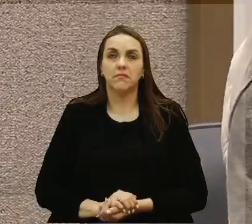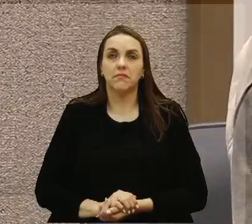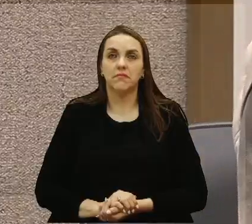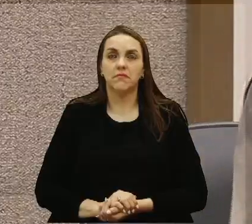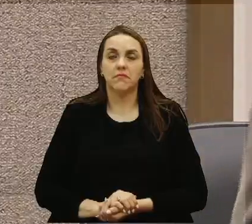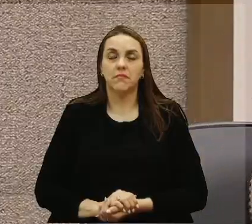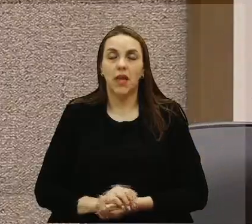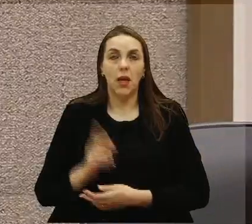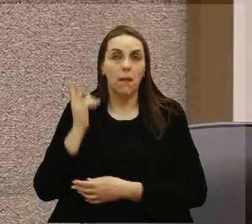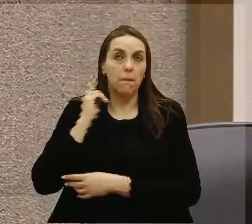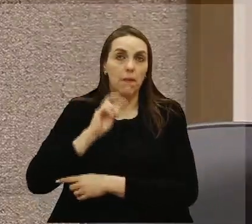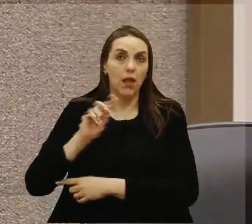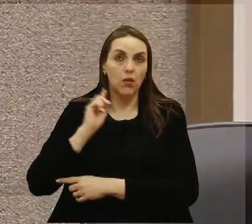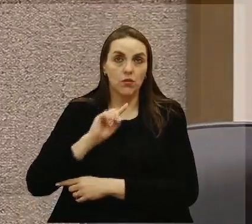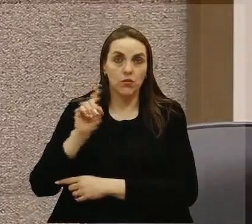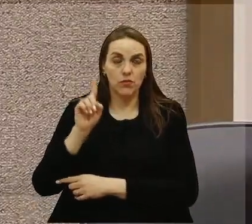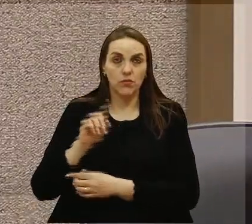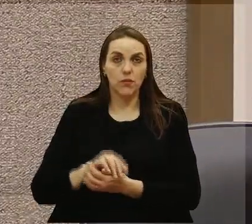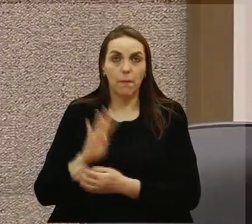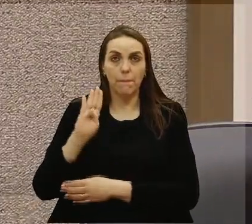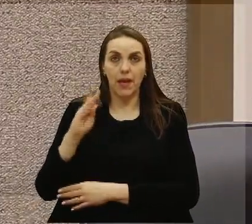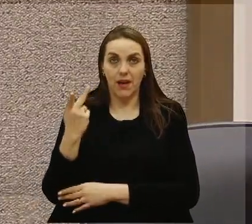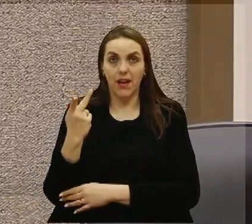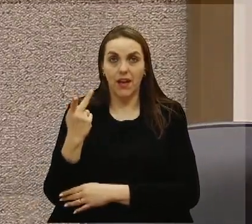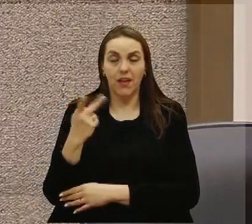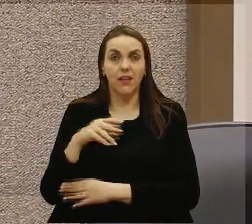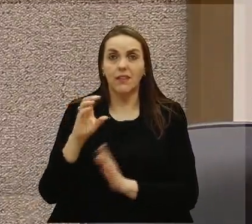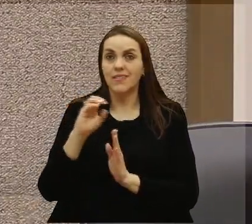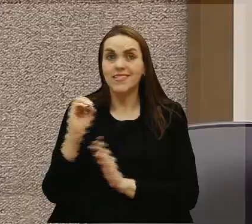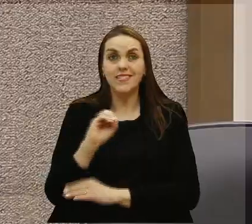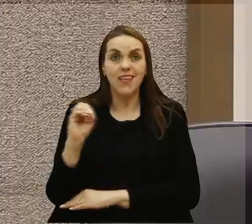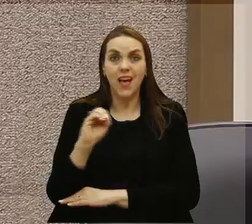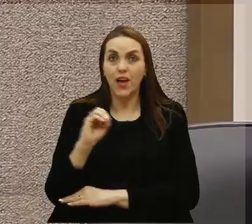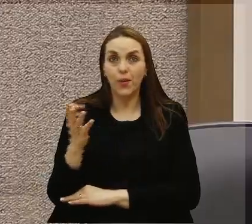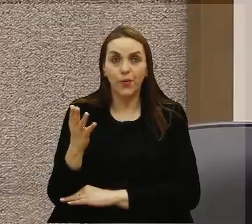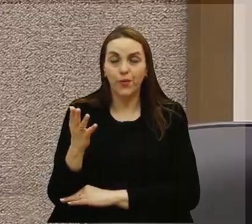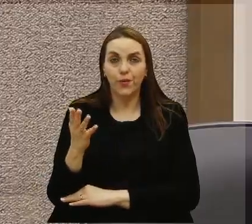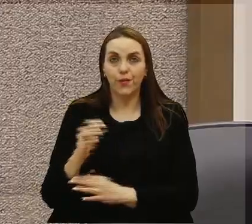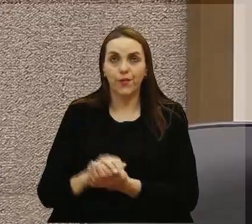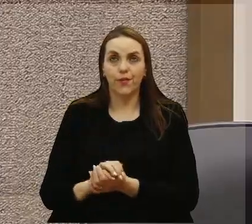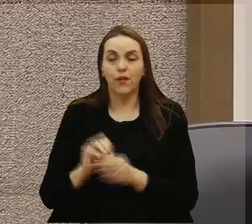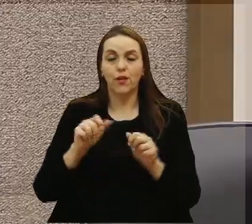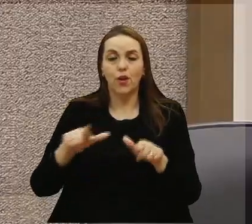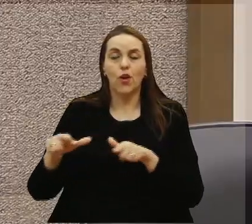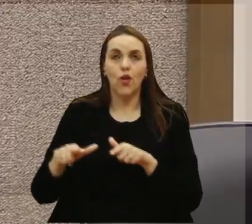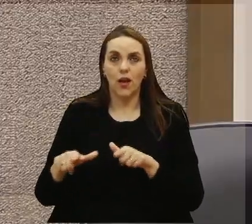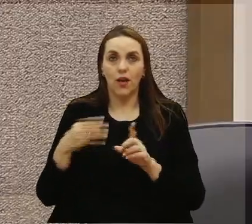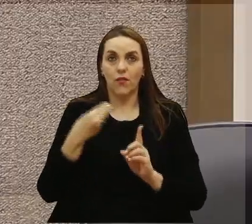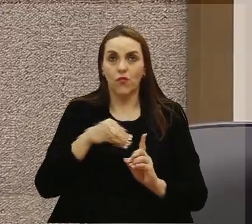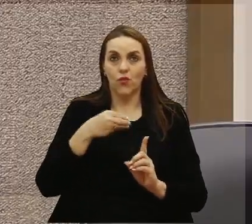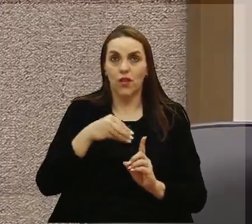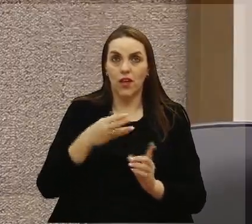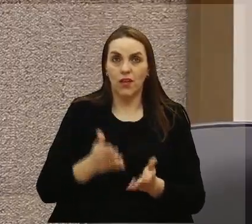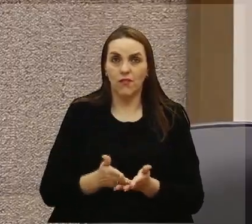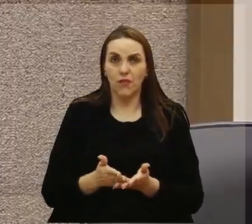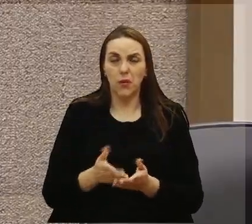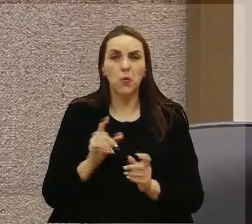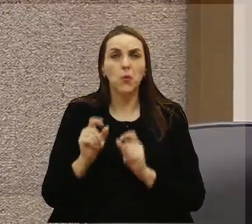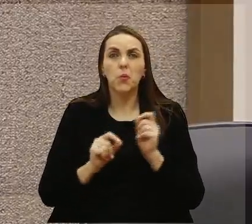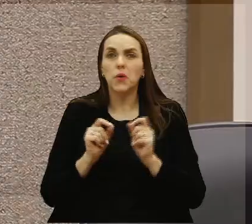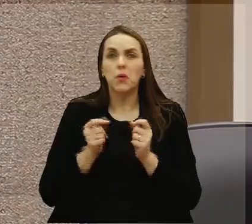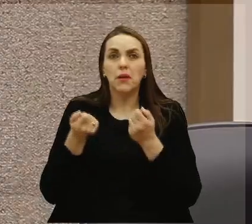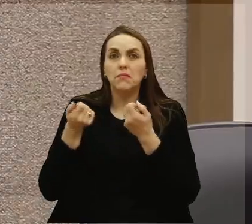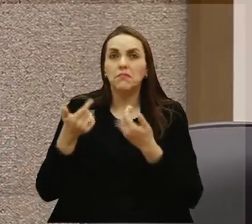Belo Horizonte, a tarifa é zero nos locais vulneráveis. O que eu quero dizer